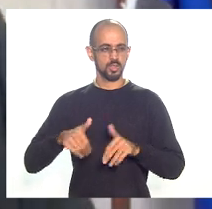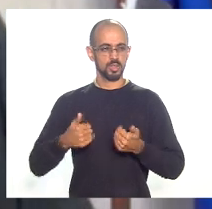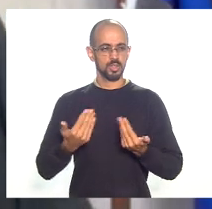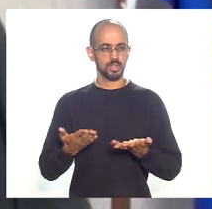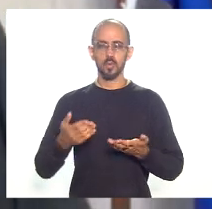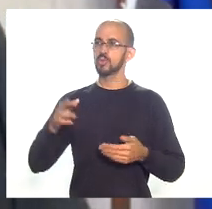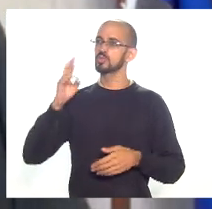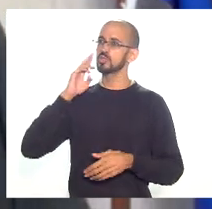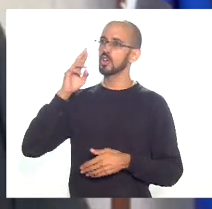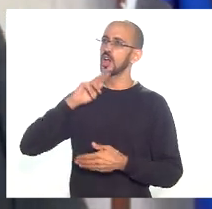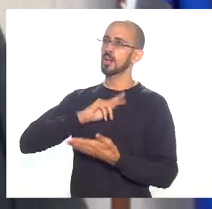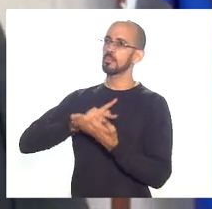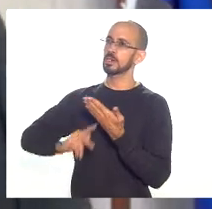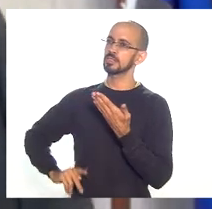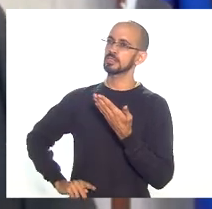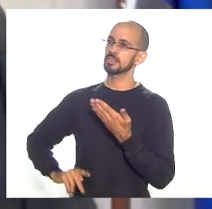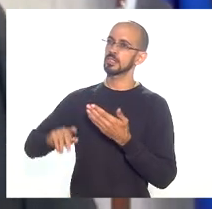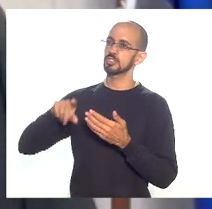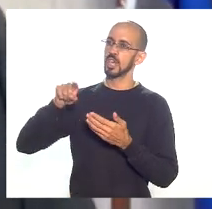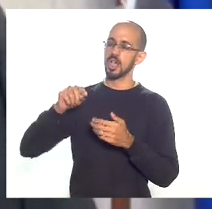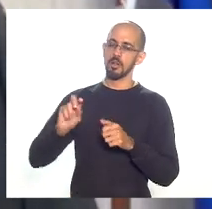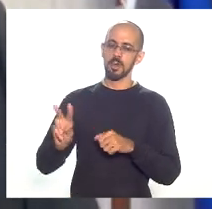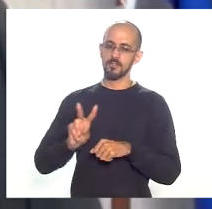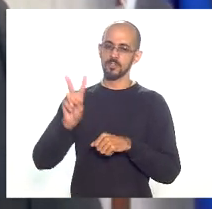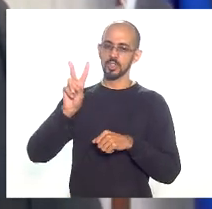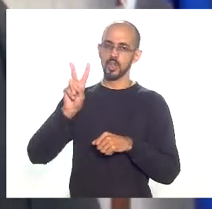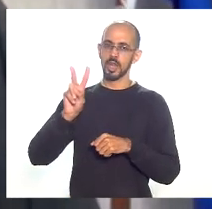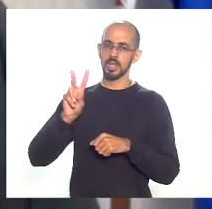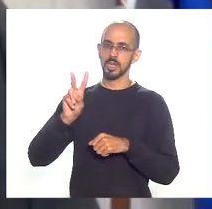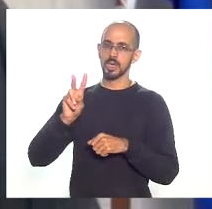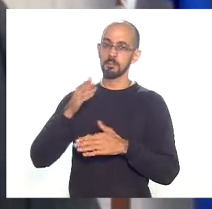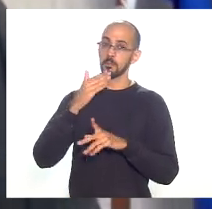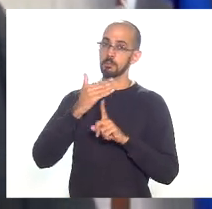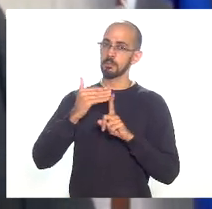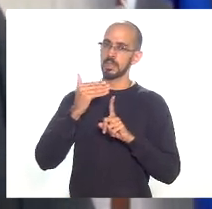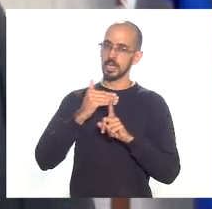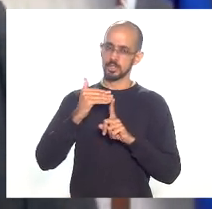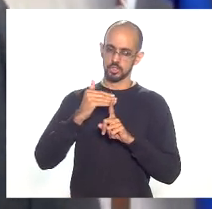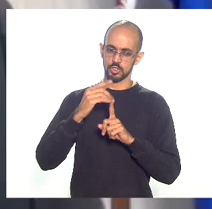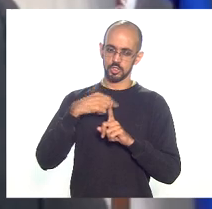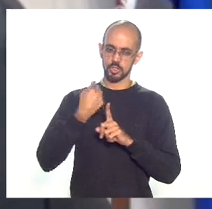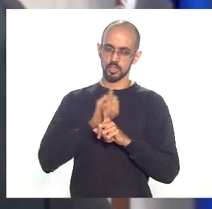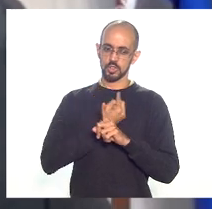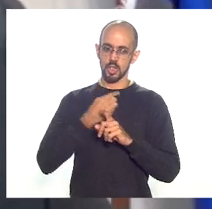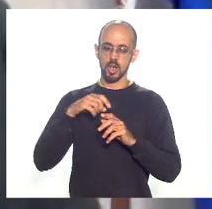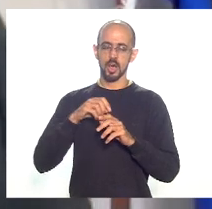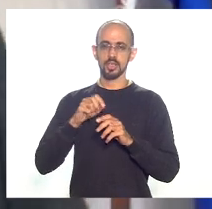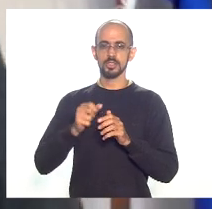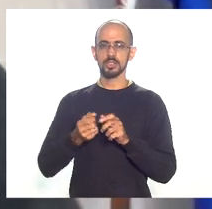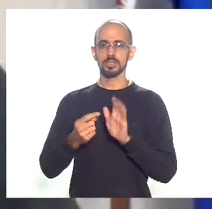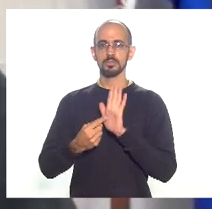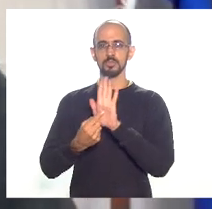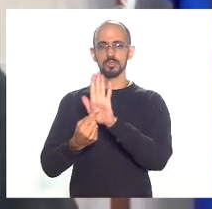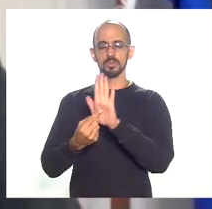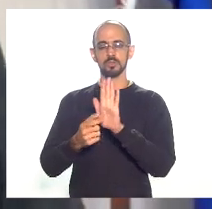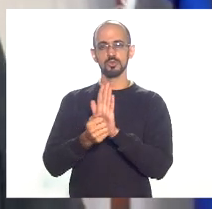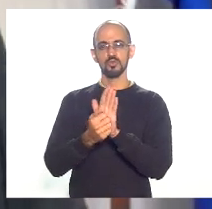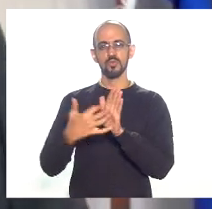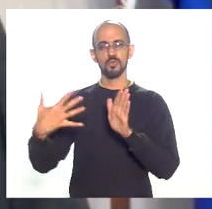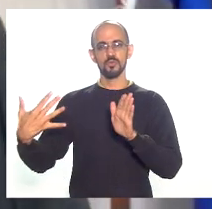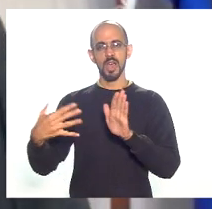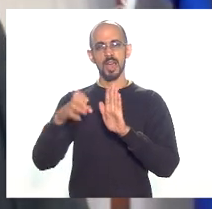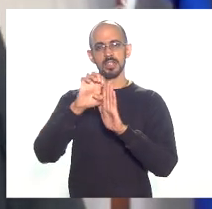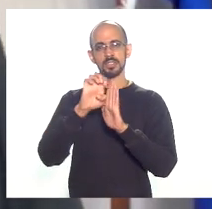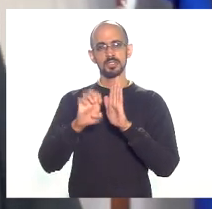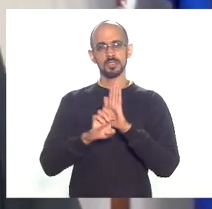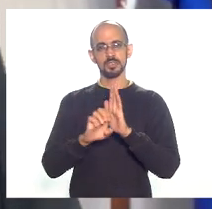foi uma vitória parcial nós apresentamos diversas emendas a esse projeto ao